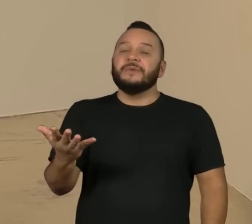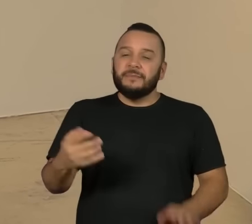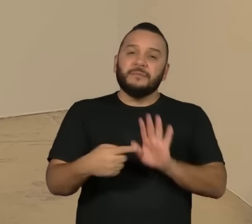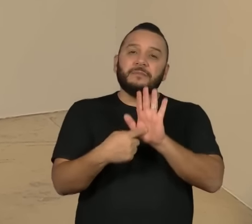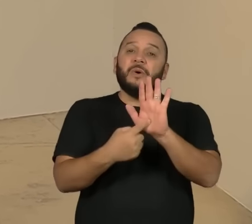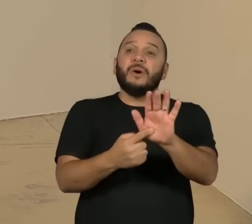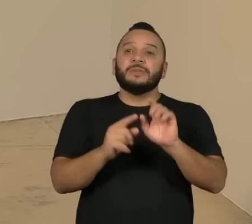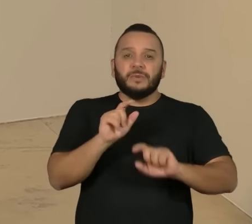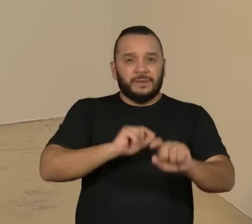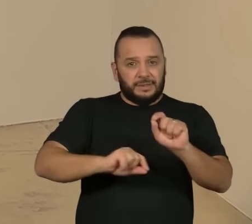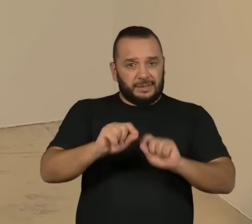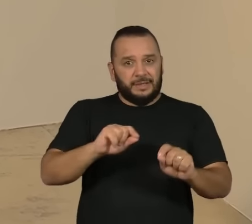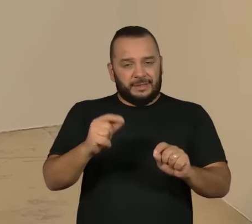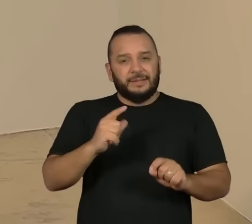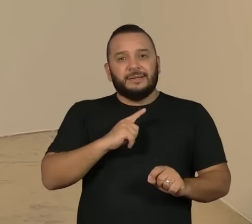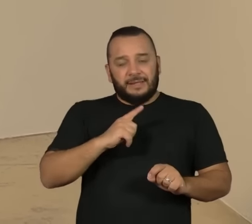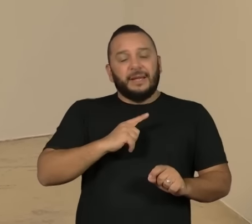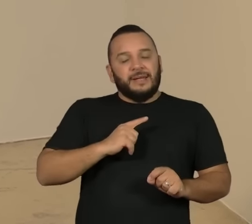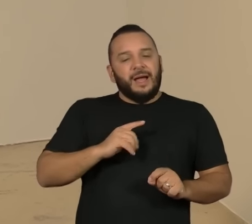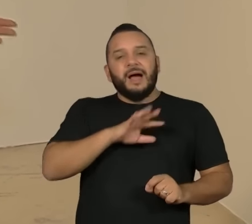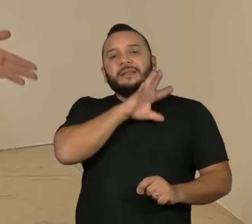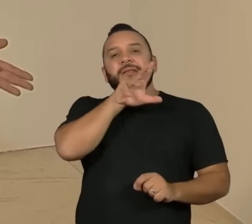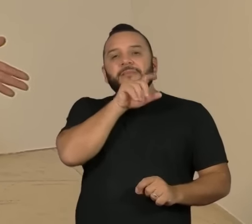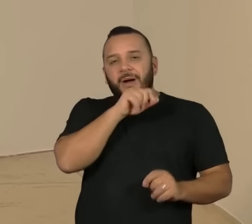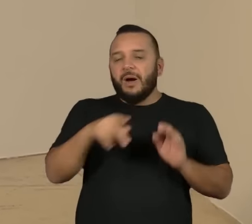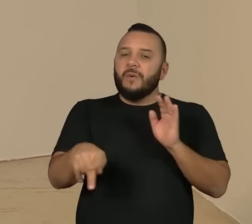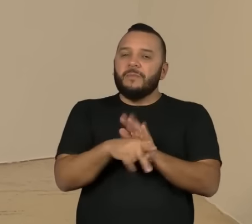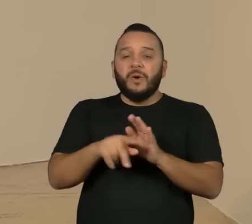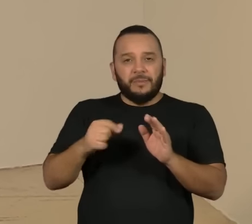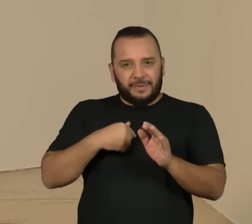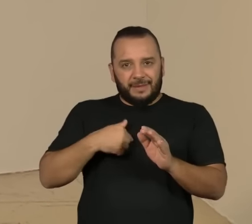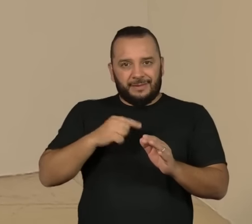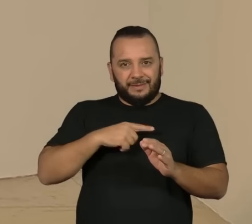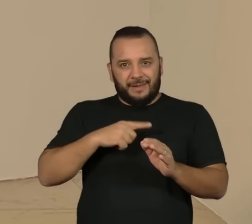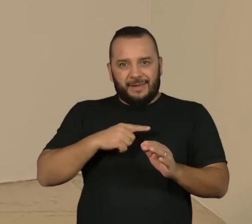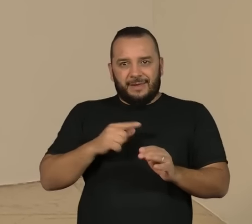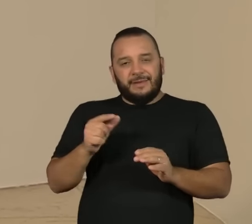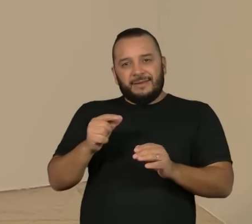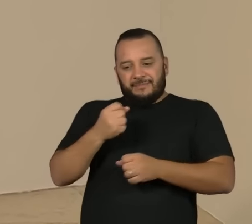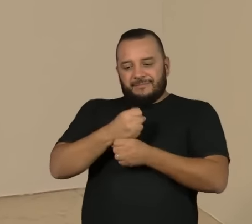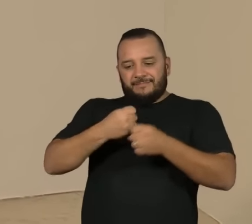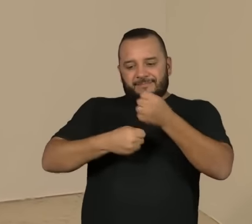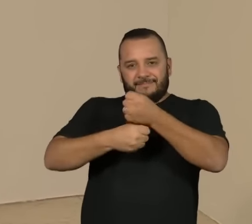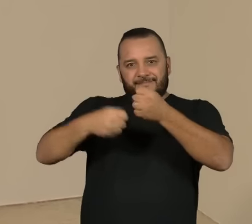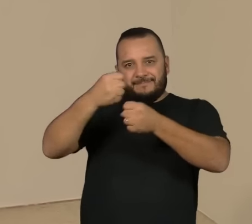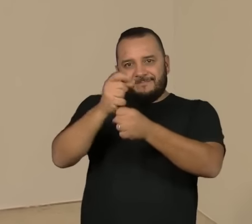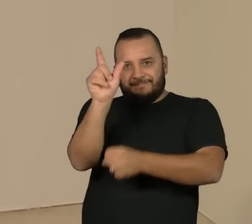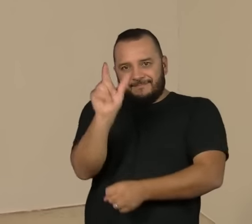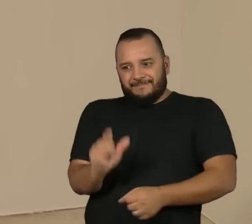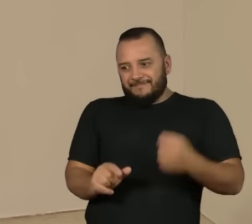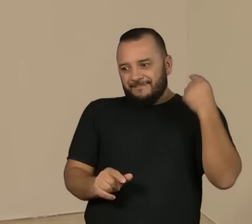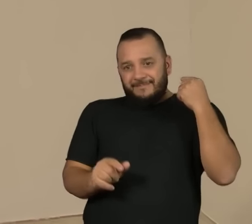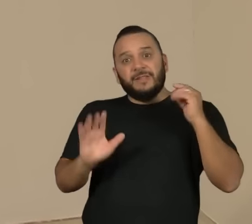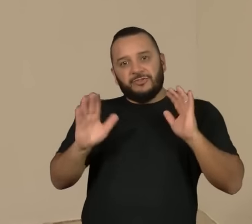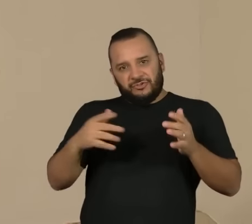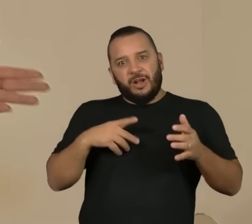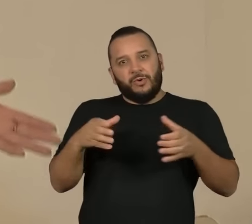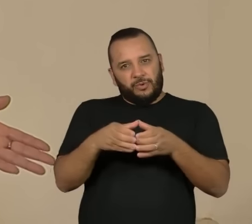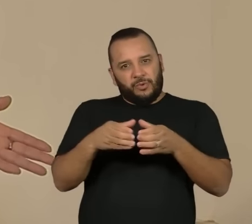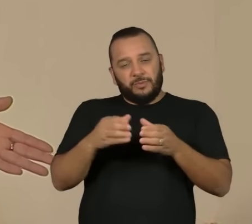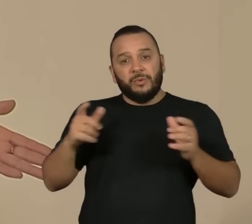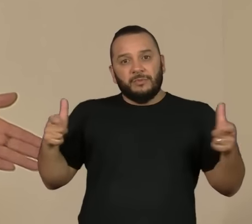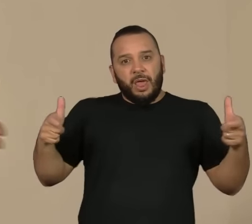as populações de vertebrados, incluídos aí mamíferos e aves, por exemplo, encolheram 68%